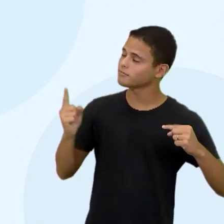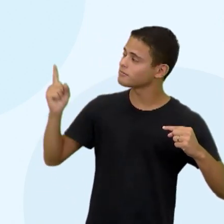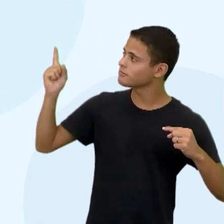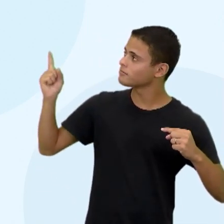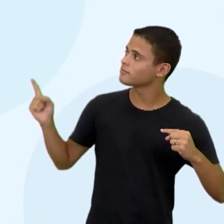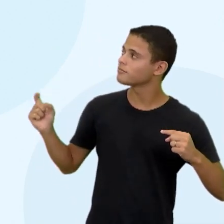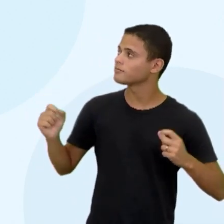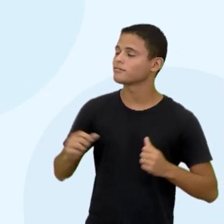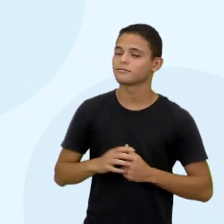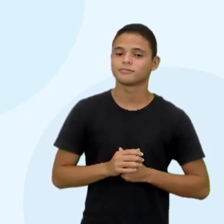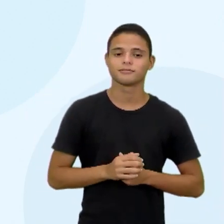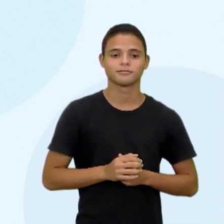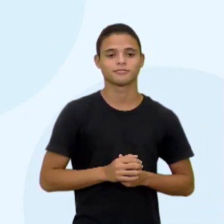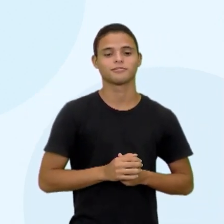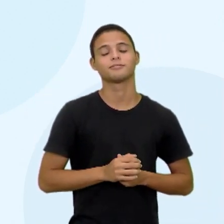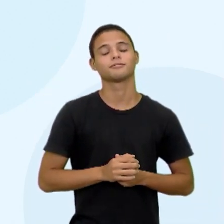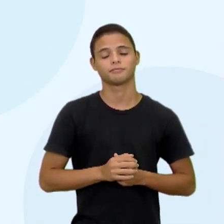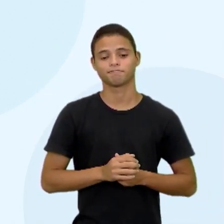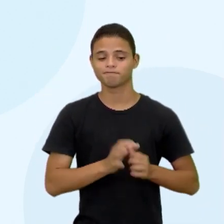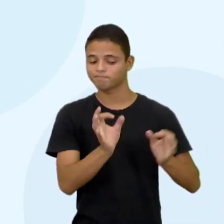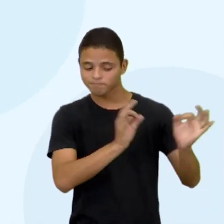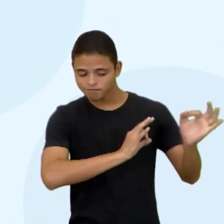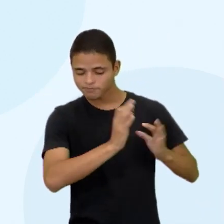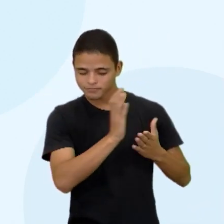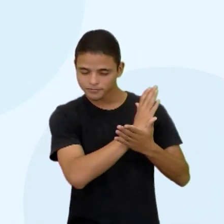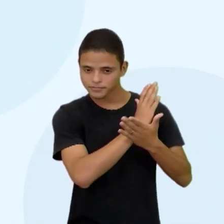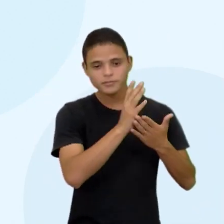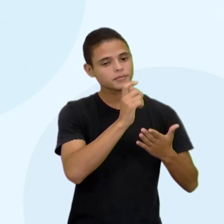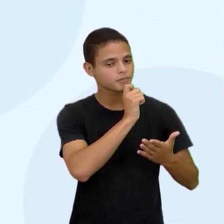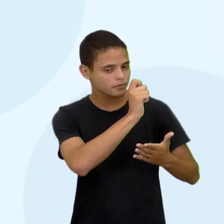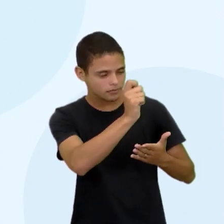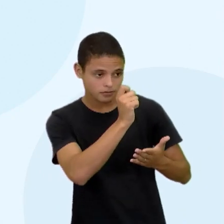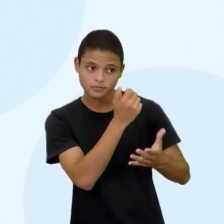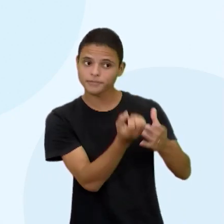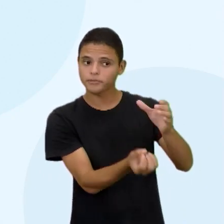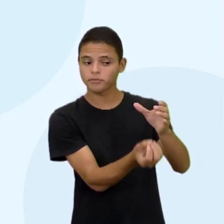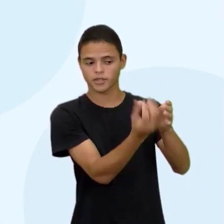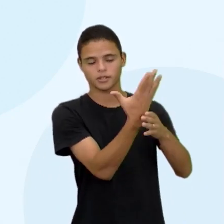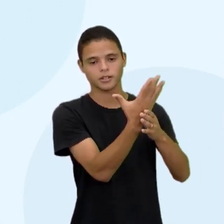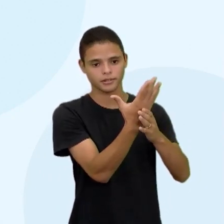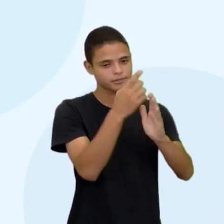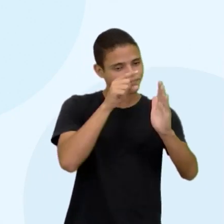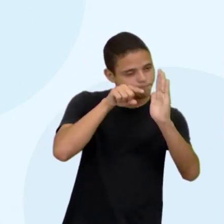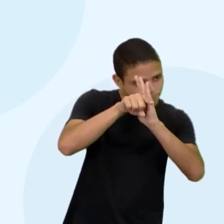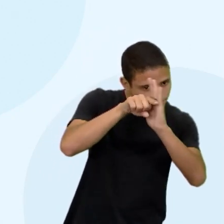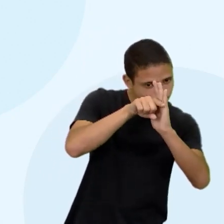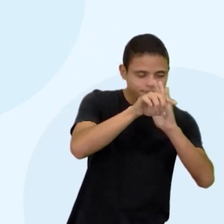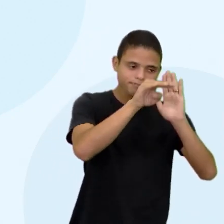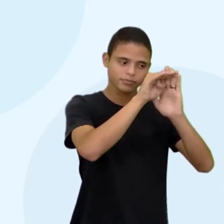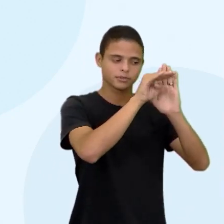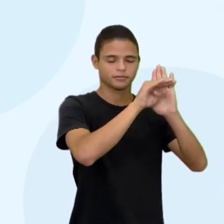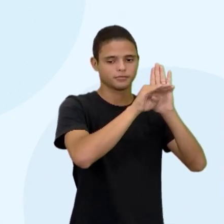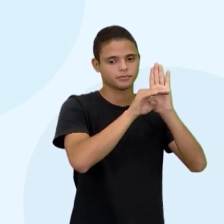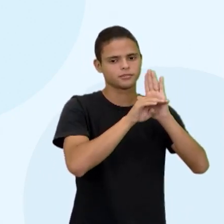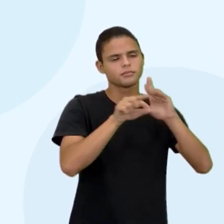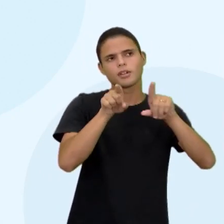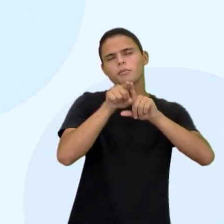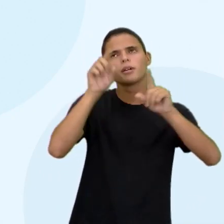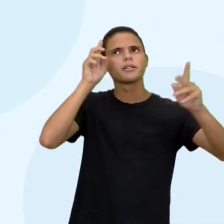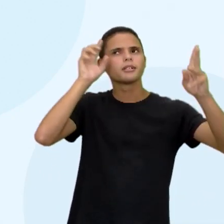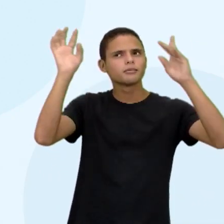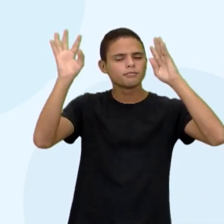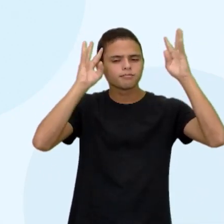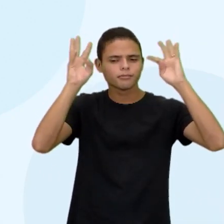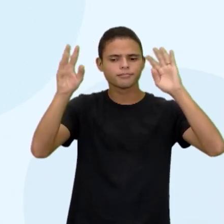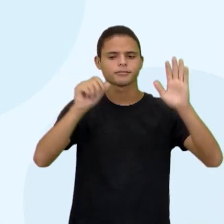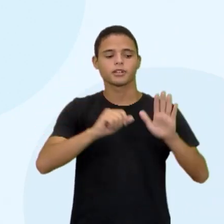objetivos. Realizar planejamento para a entrevista e produção do roteiro de perguntas. Fazer uso consciente e reflexivo da